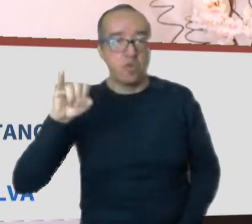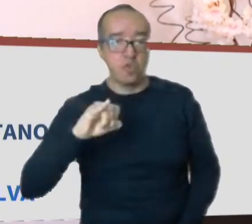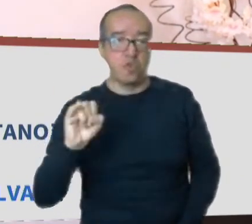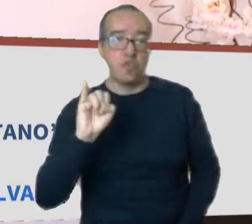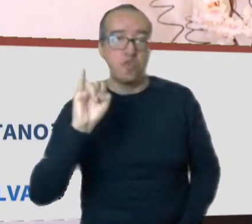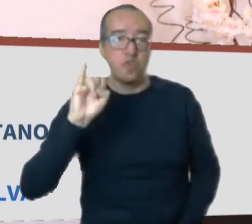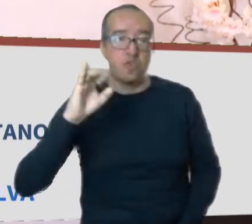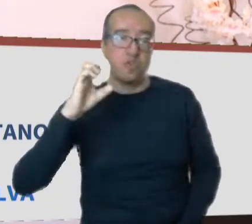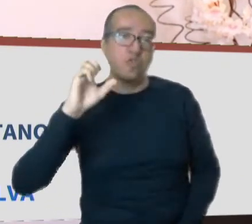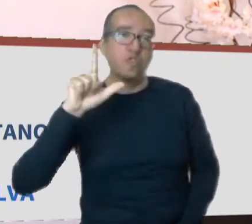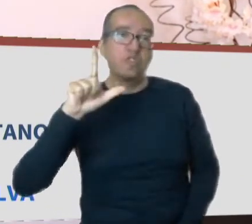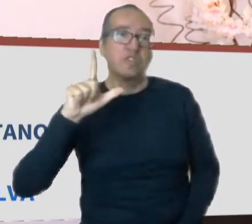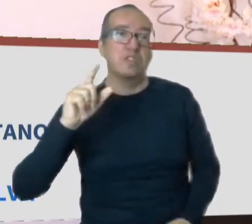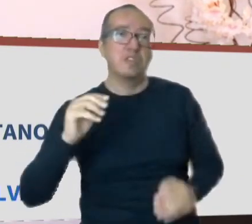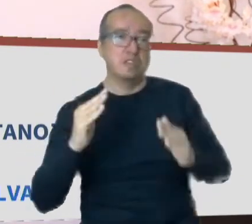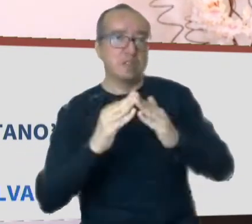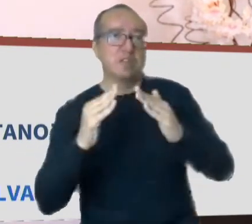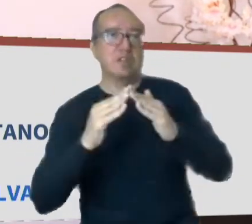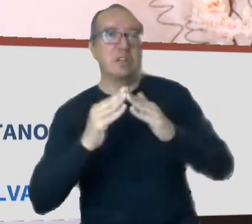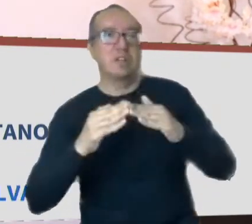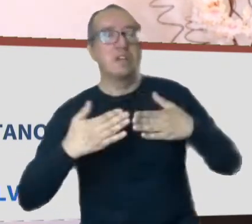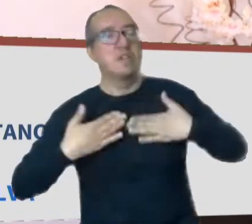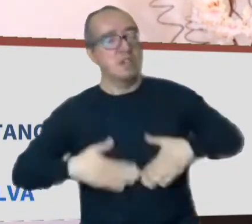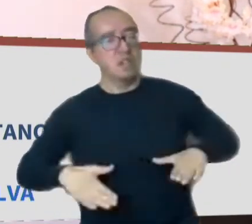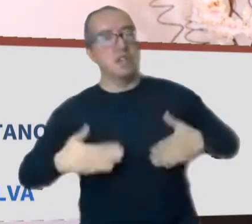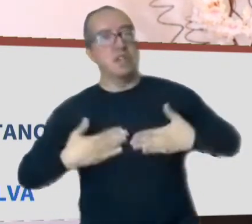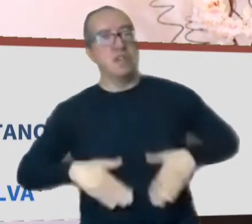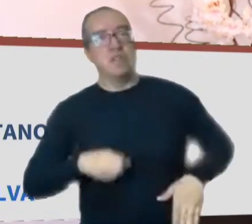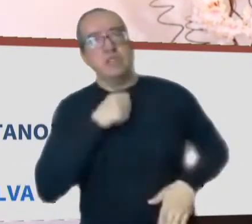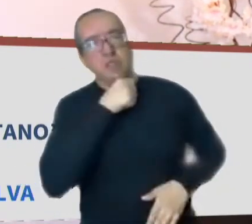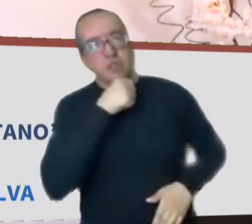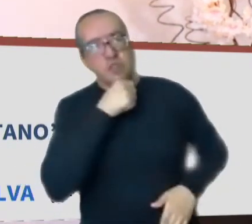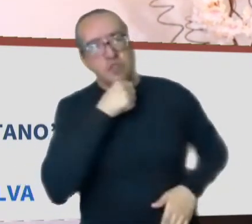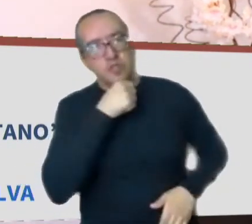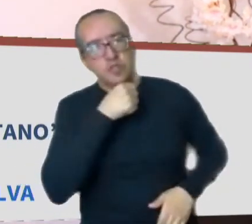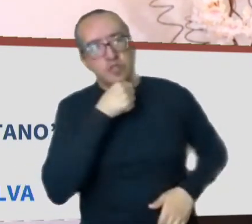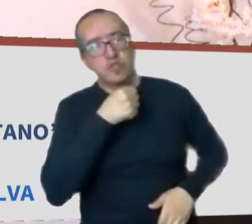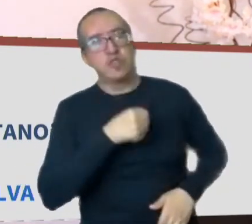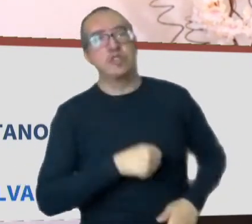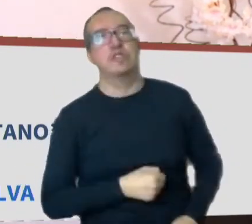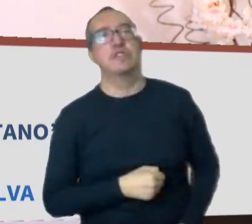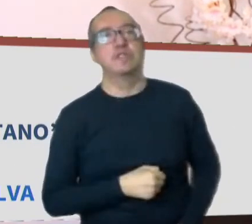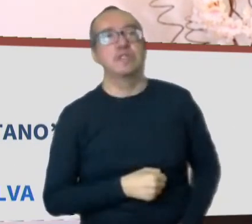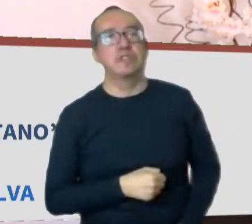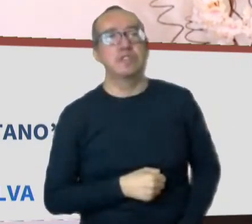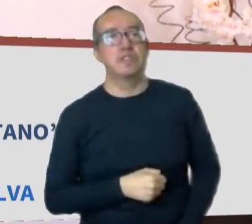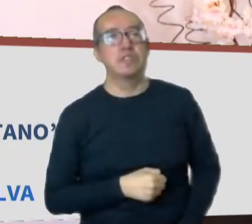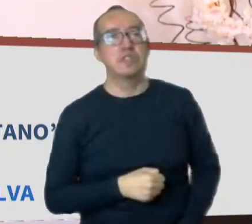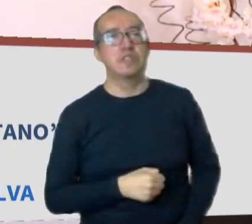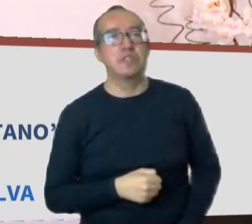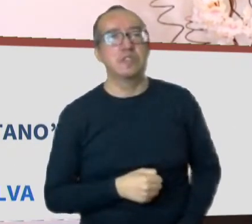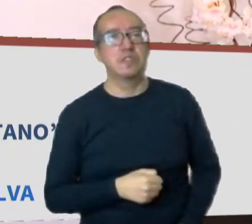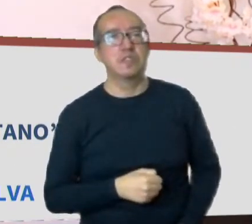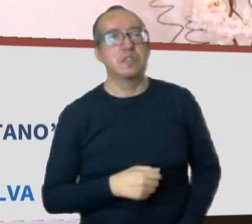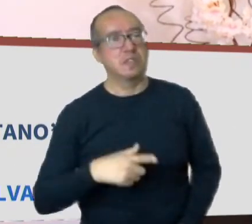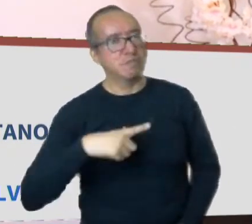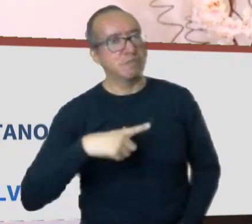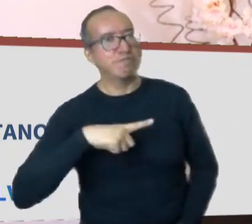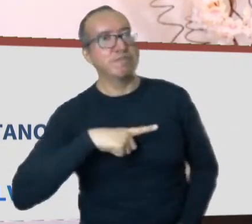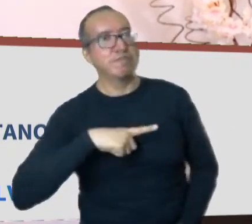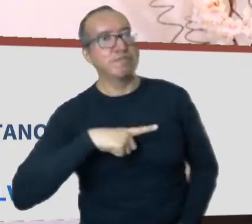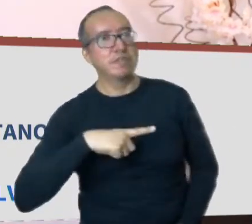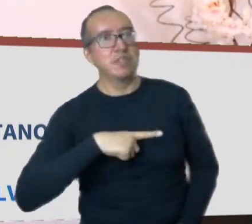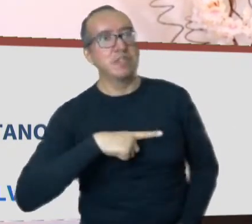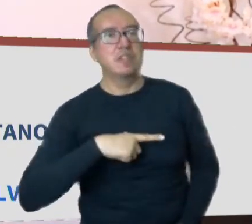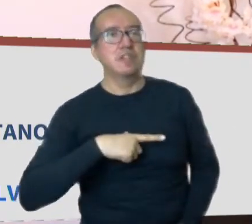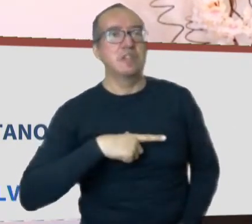Bernardo, como todas as outras, mas lá nós temos um certo retorno maior de